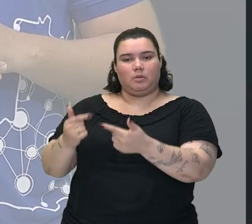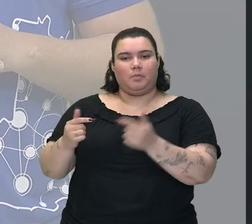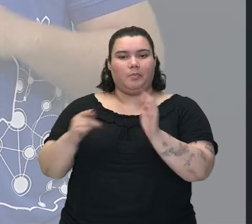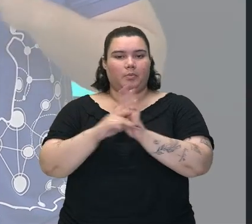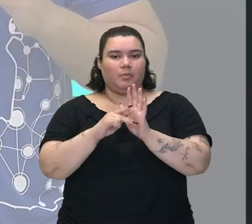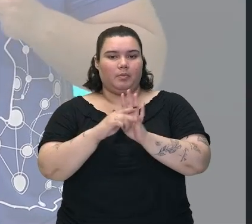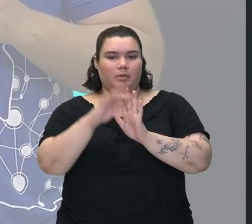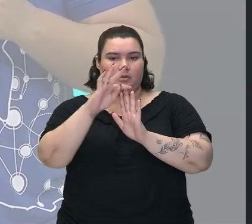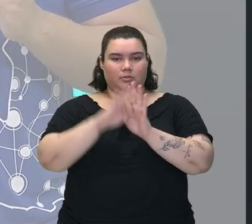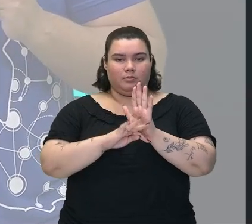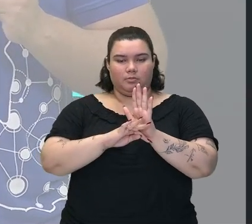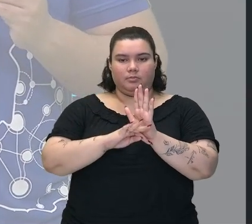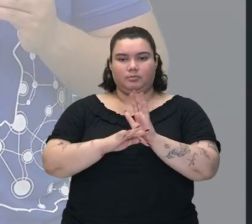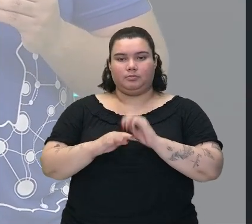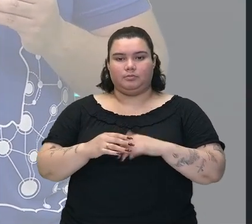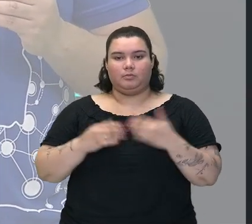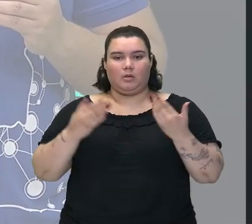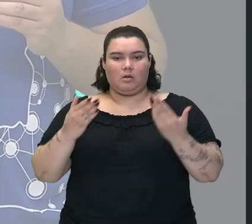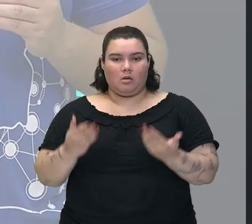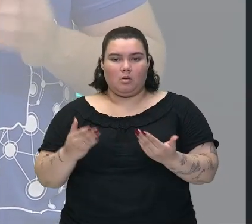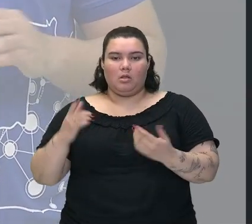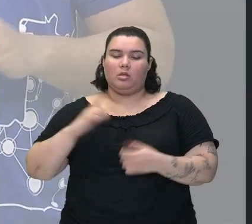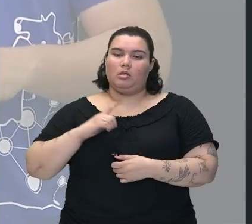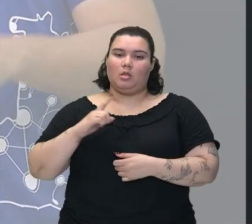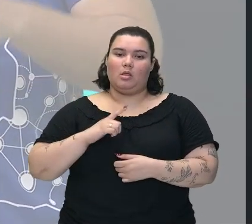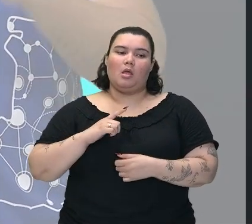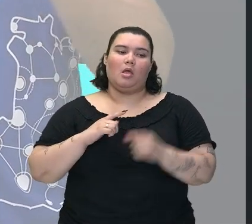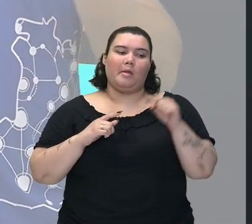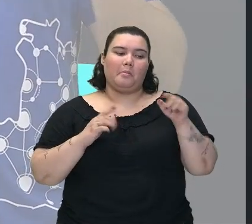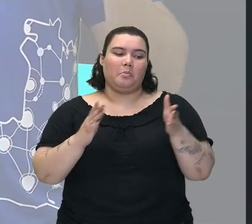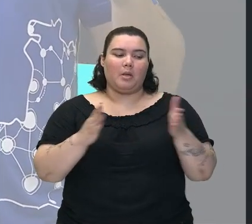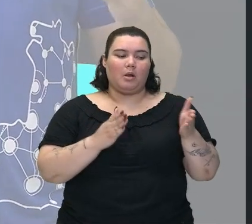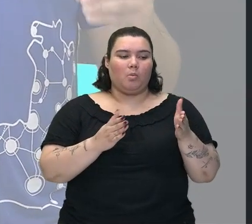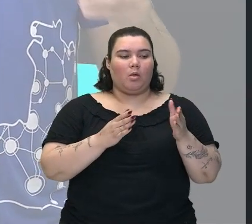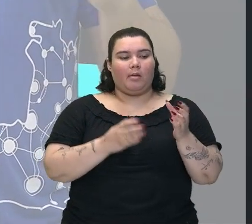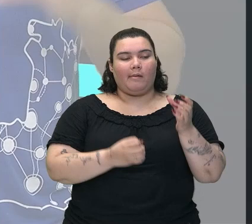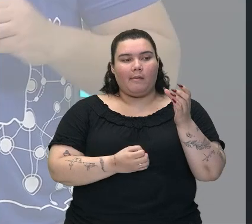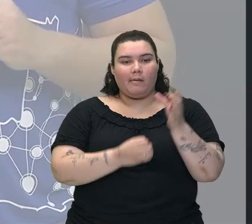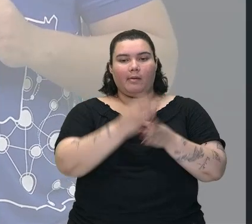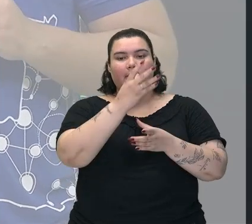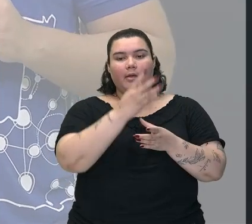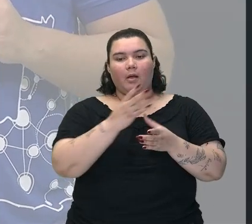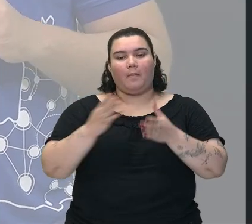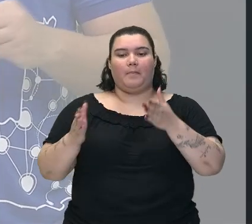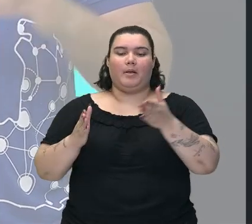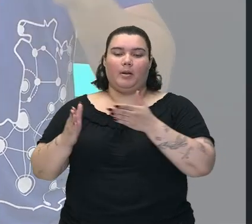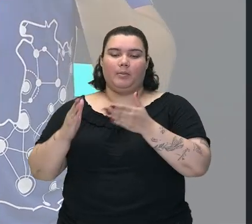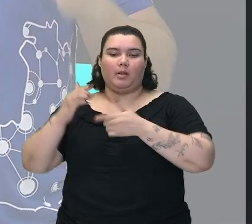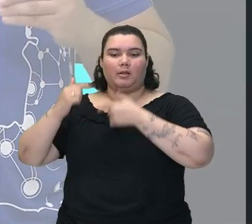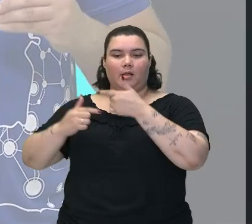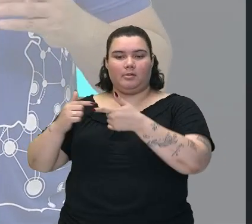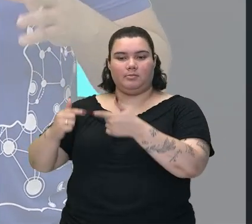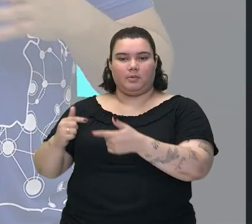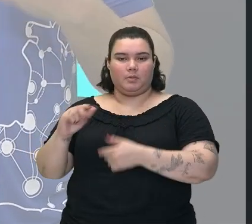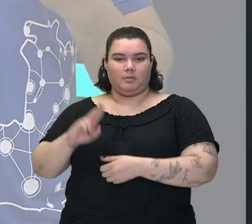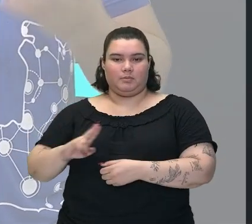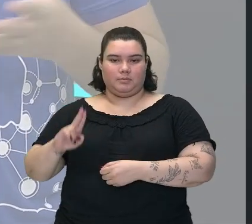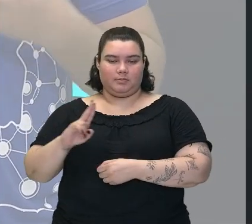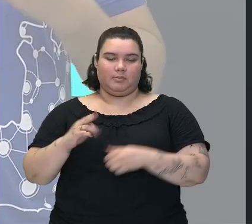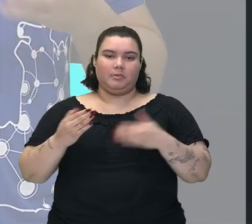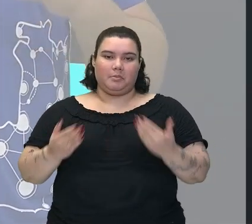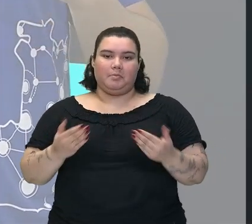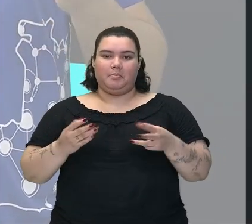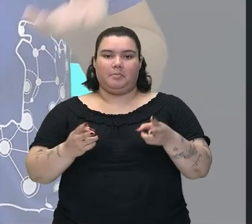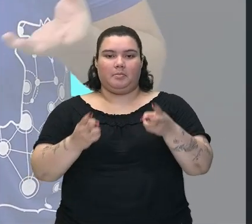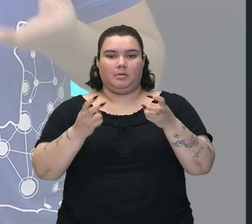produção dos seus textos. Então é exatamente isso. Em um momento ele inova, e em outro ele está mais ligado à tradição, ao clássico. Então a gente pode